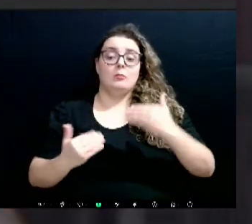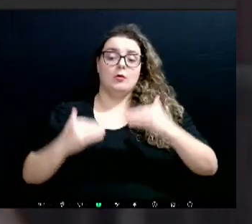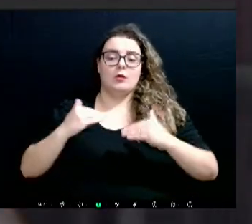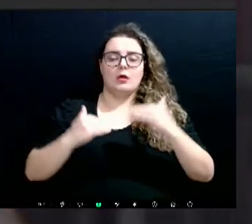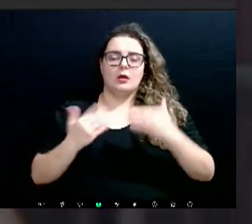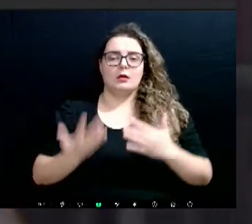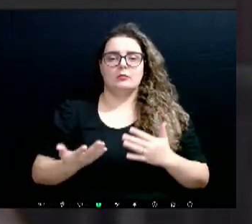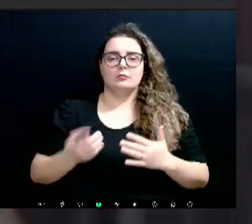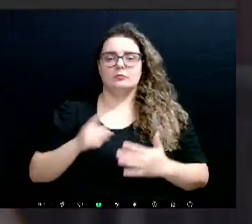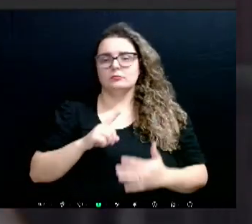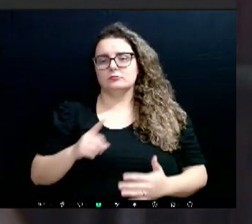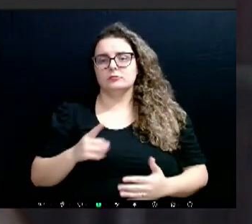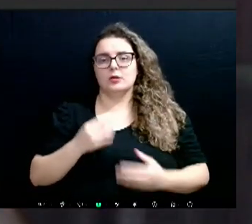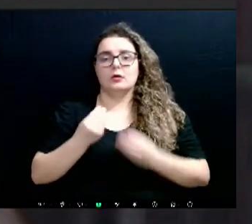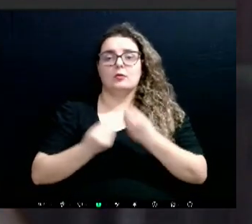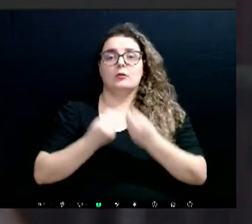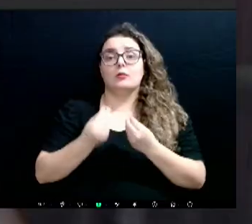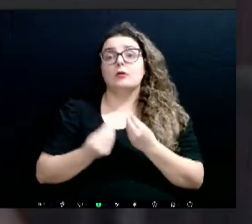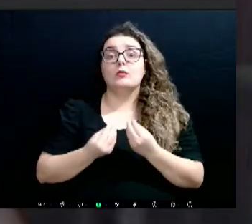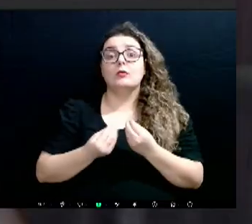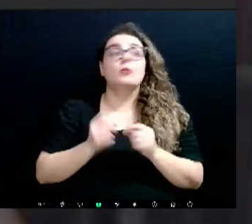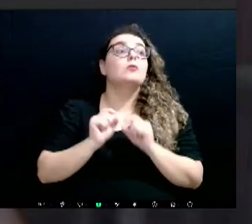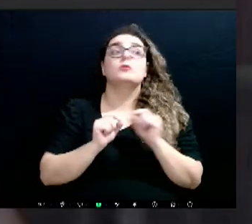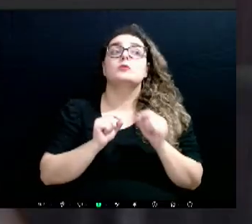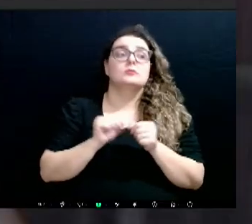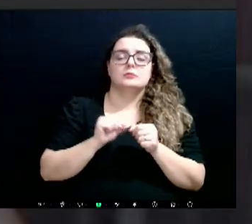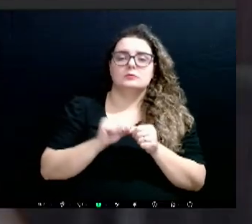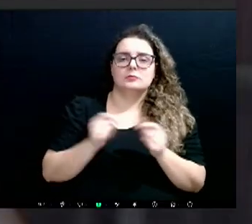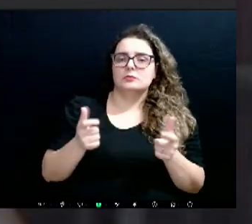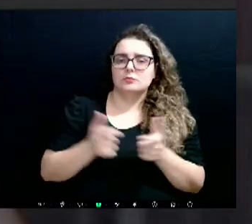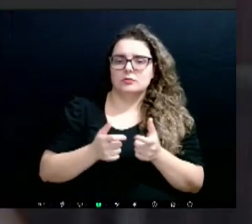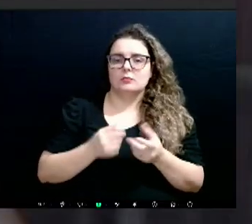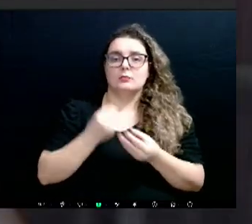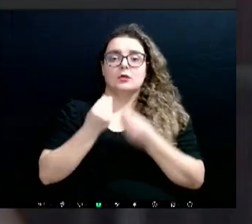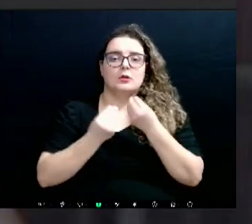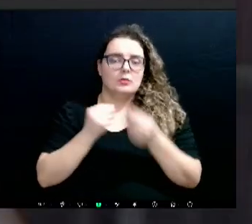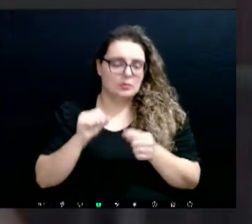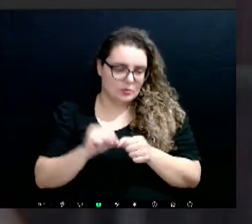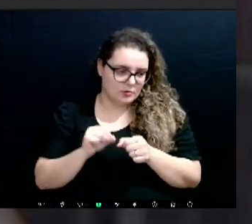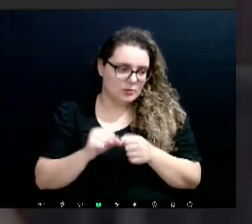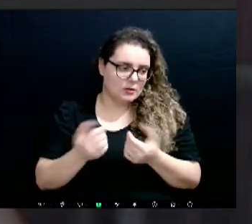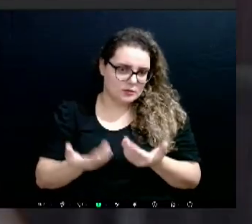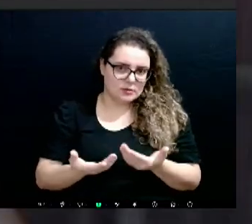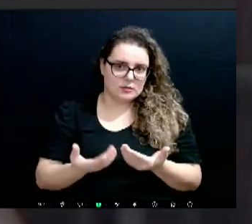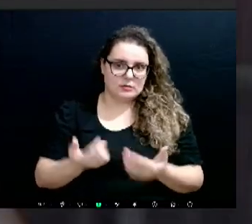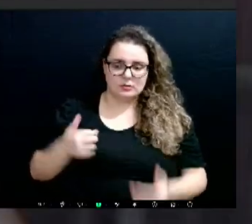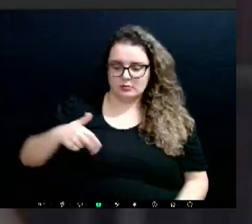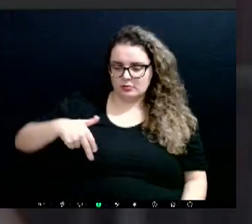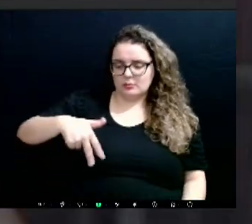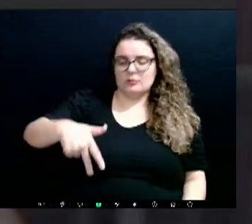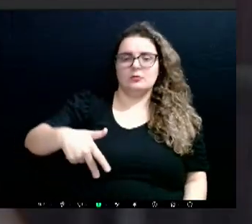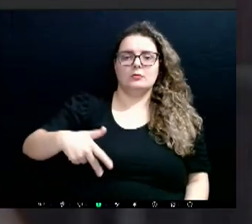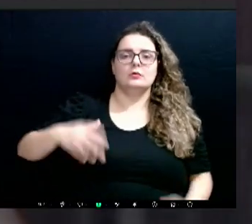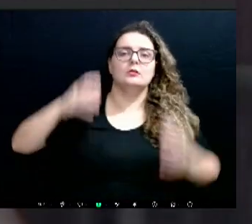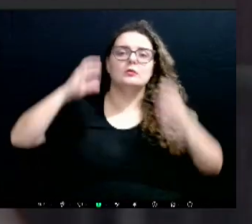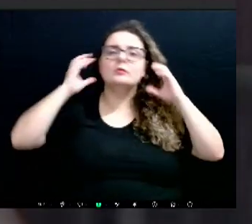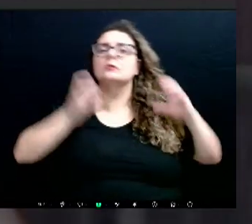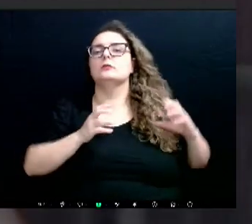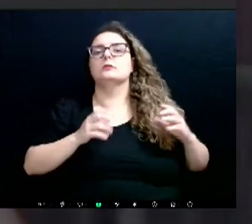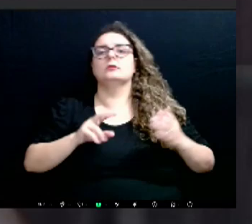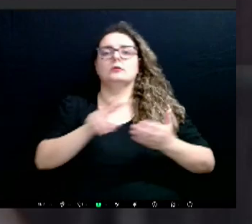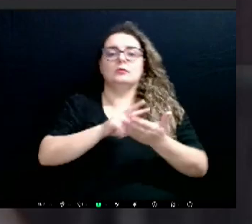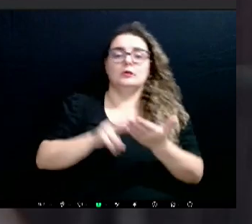eu vou fazer, o que eu vou fazer para diminuir, mas como que eu vou fazer isso? Vou fazer uma caminhada sem fone, vou ler um livro no papel? Então,